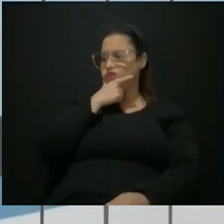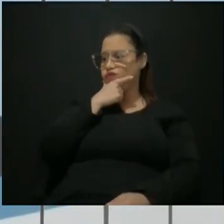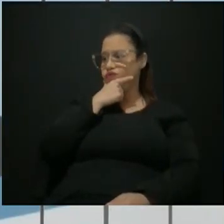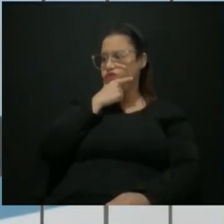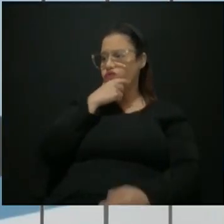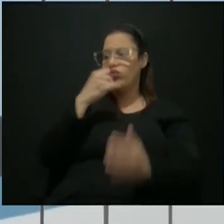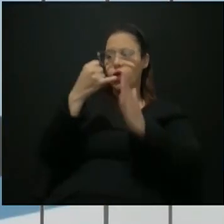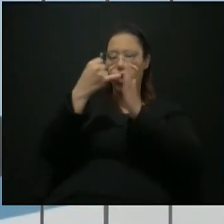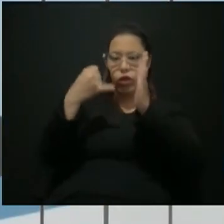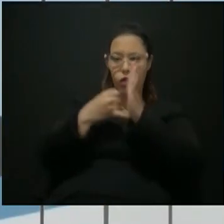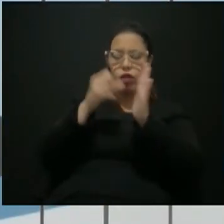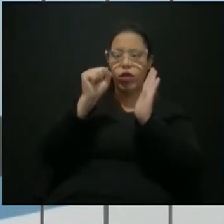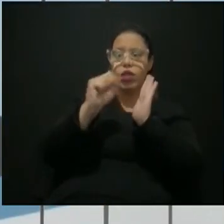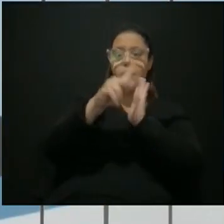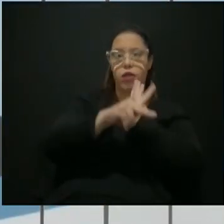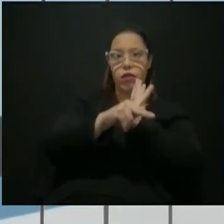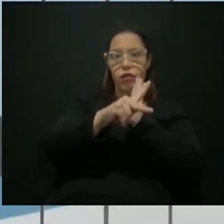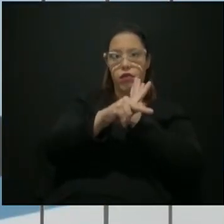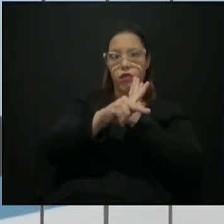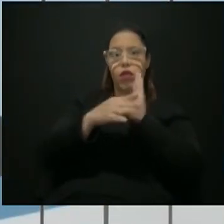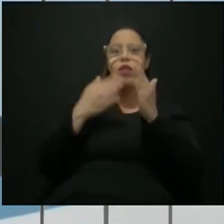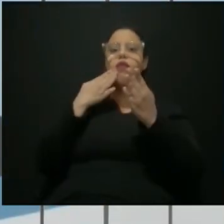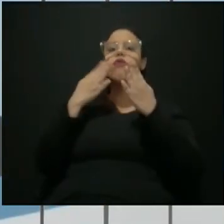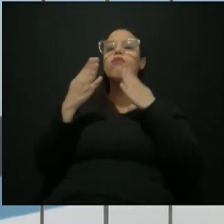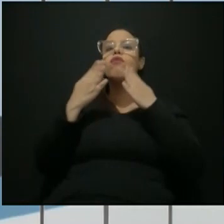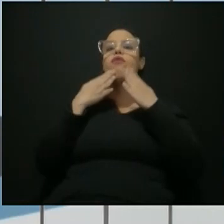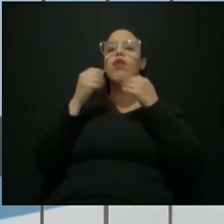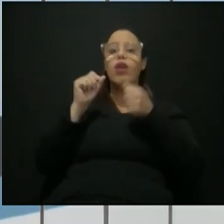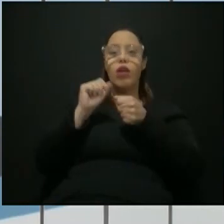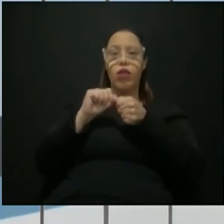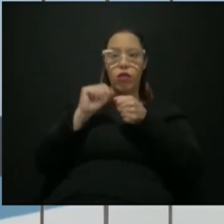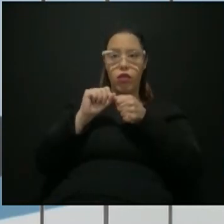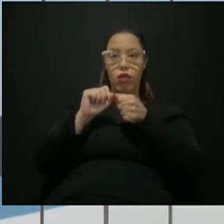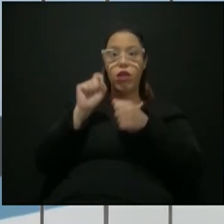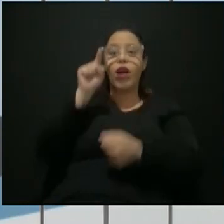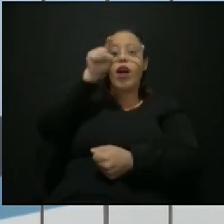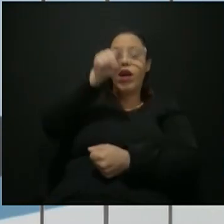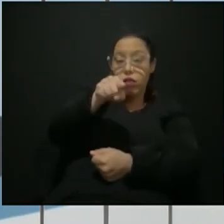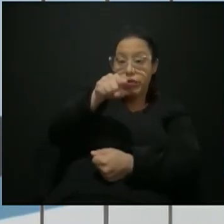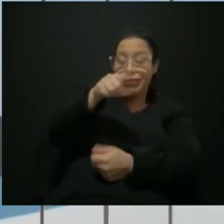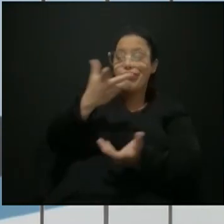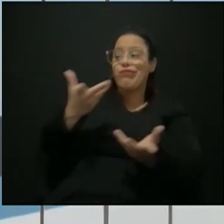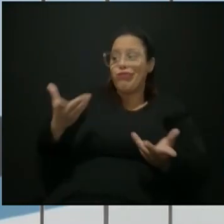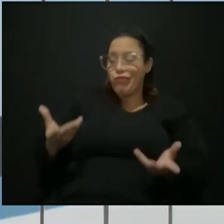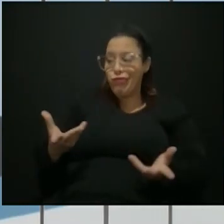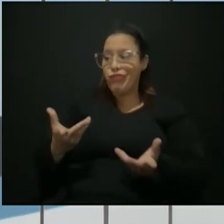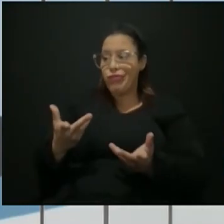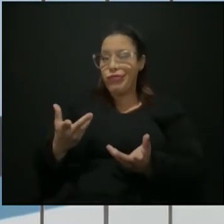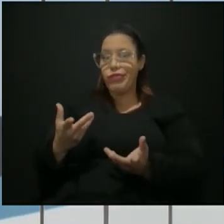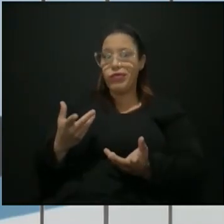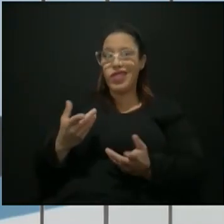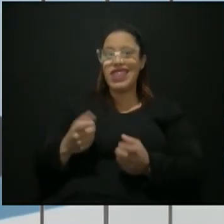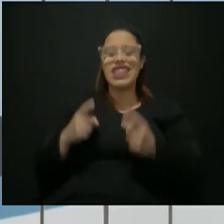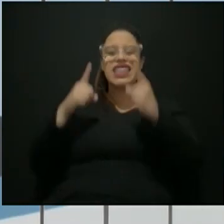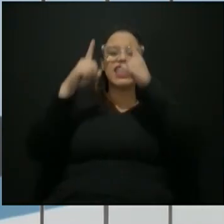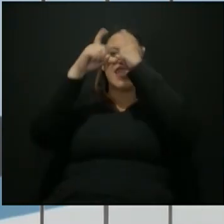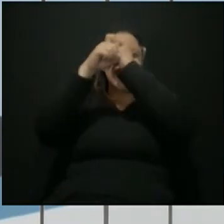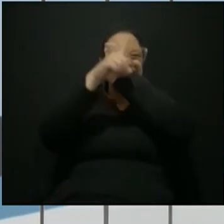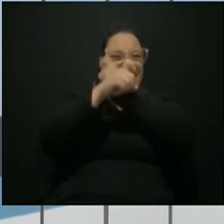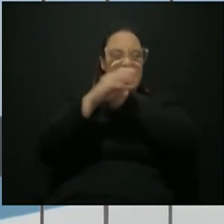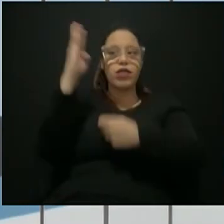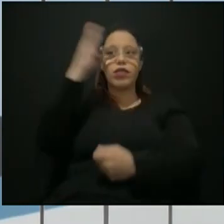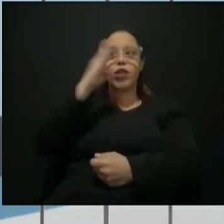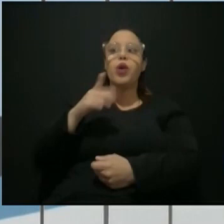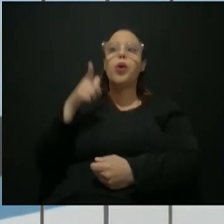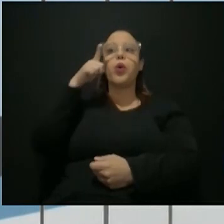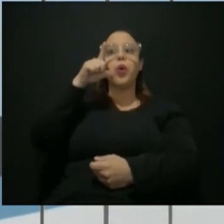aposentadoria? Né? Qual debate a gente vai fazer em relação a isso? Então, acho que esse é um grande desafio, né? O Brasil conseguir promover